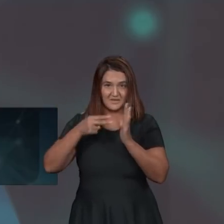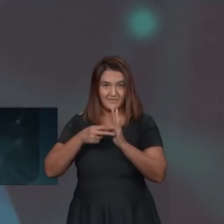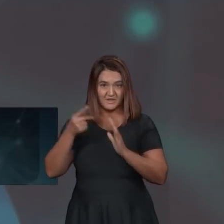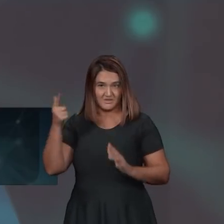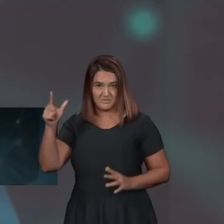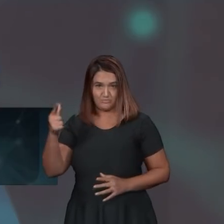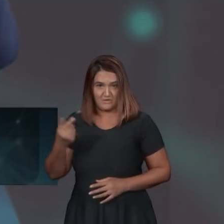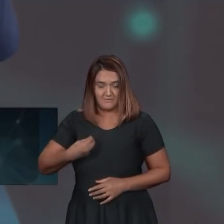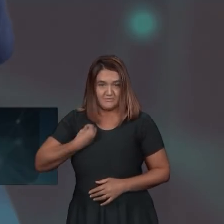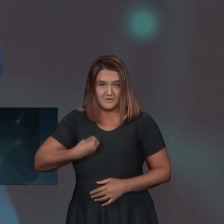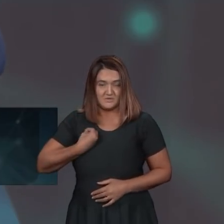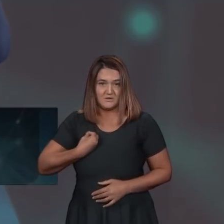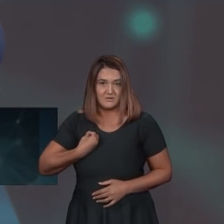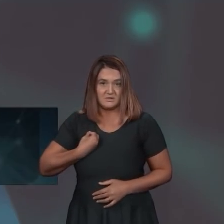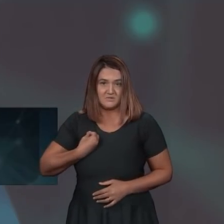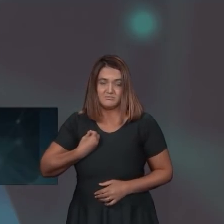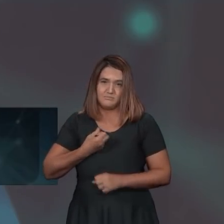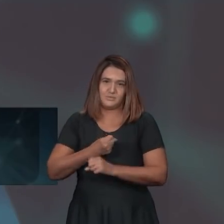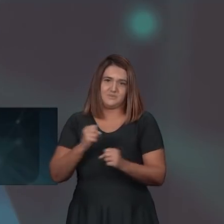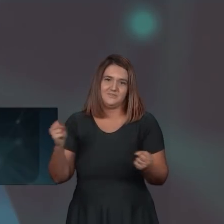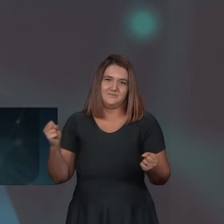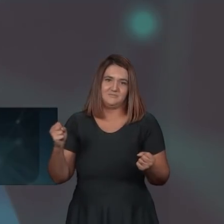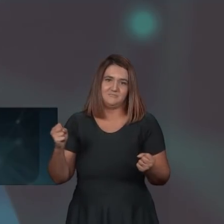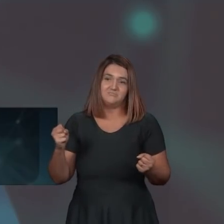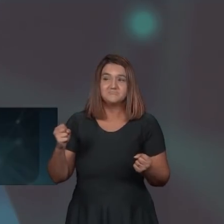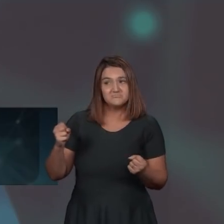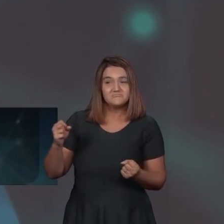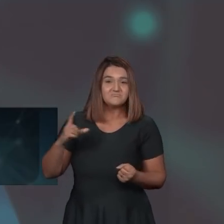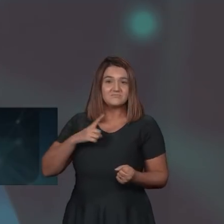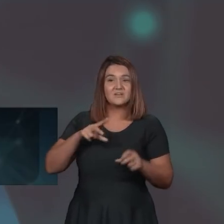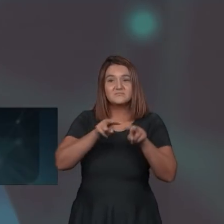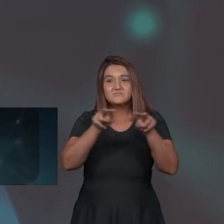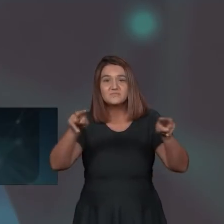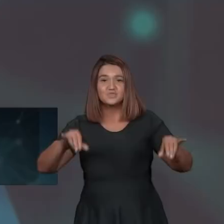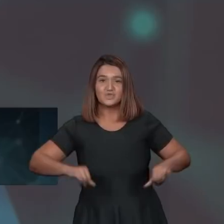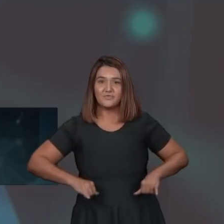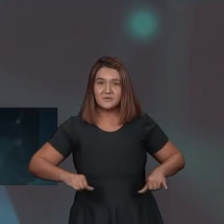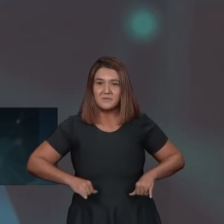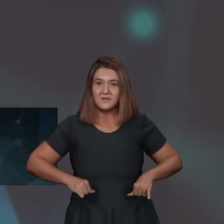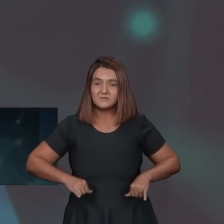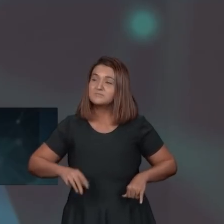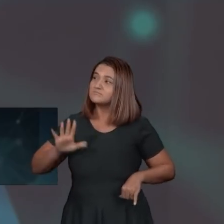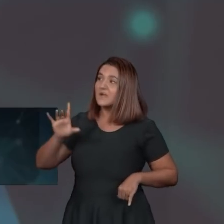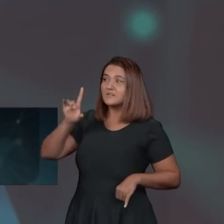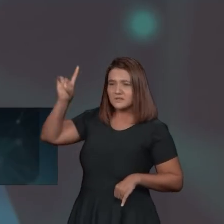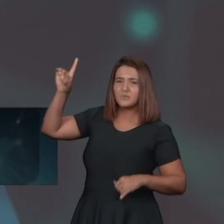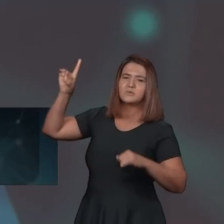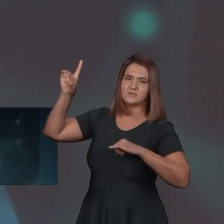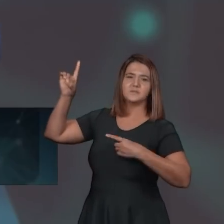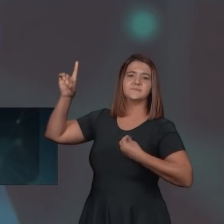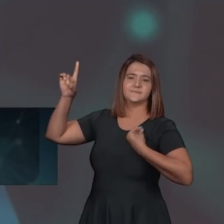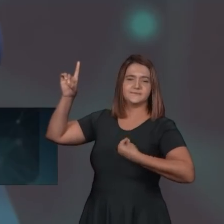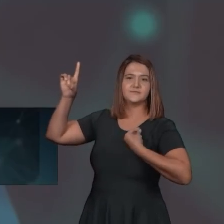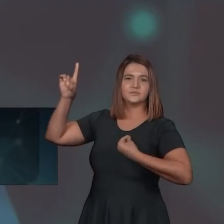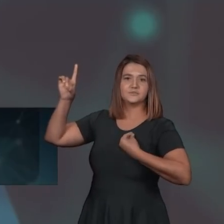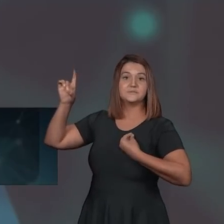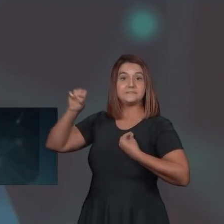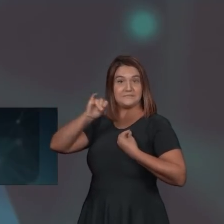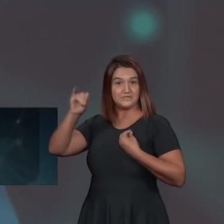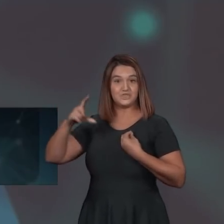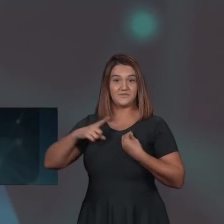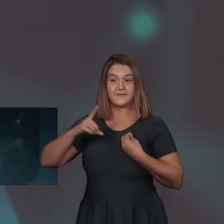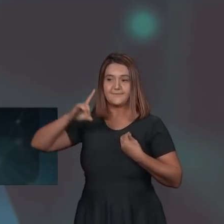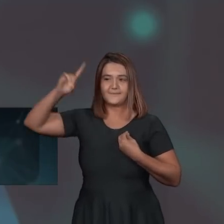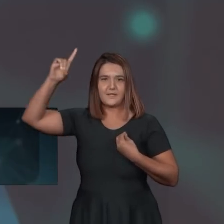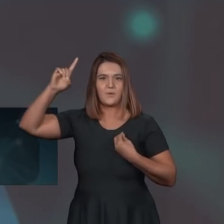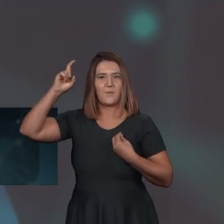você afirme, ele não existe. Embora eu não acredite num Deus mau, mas se houvesse um Deus mau,